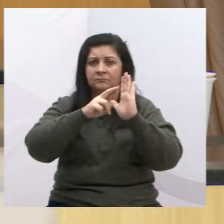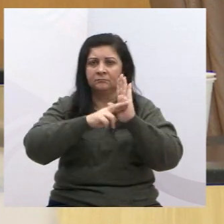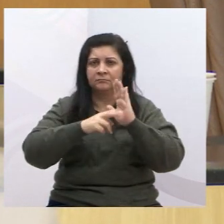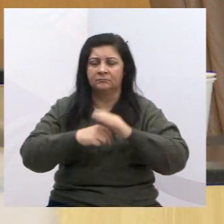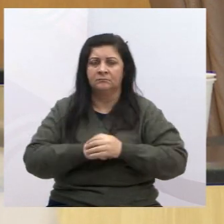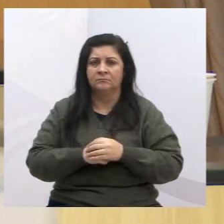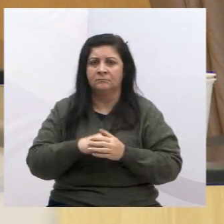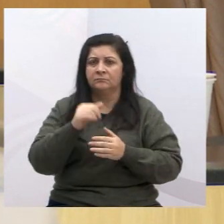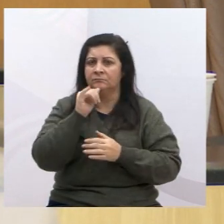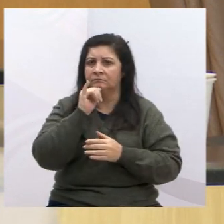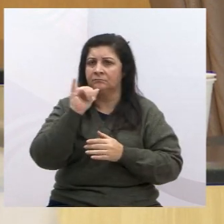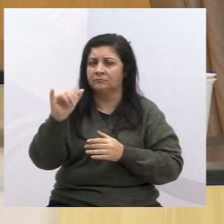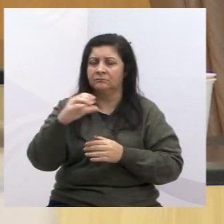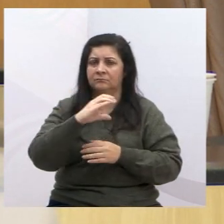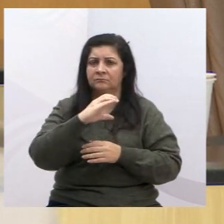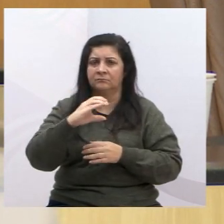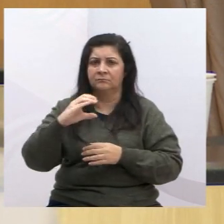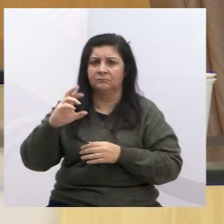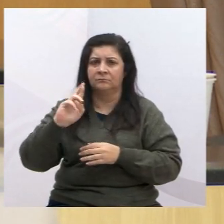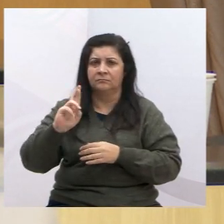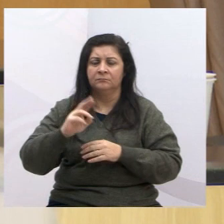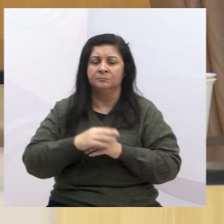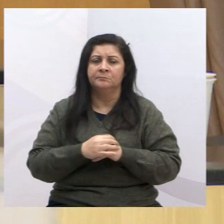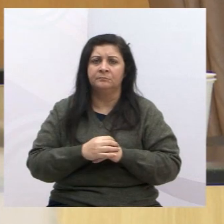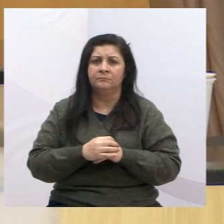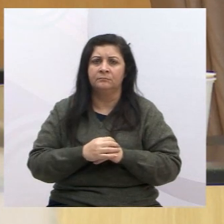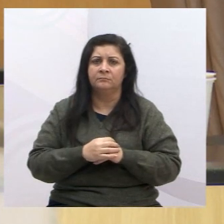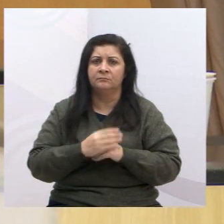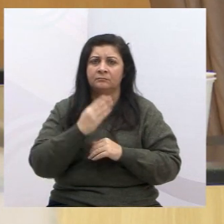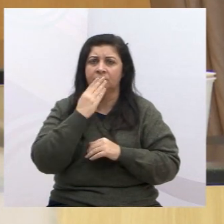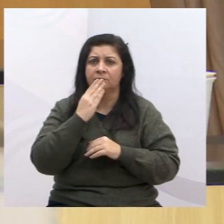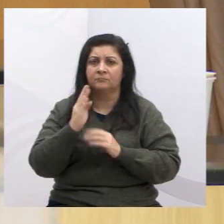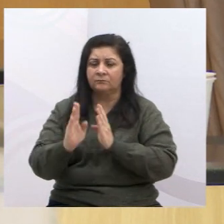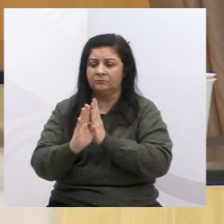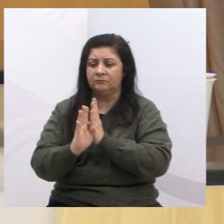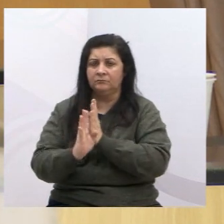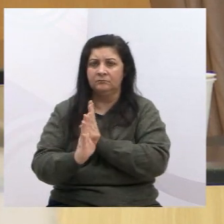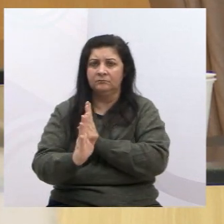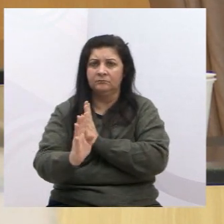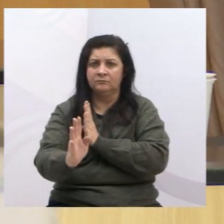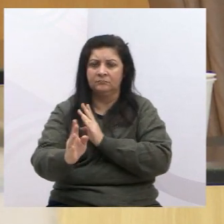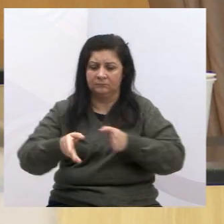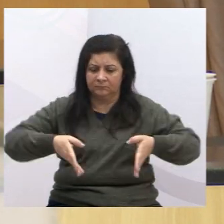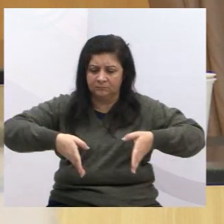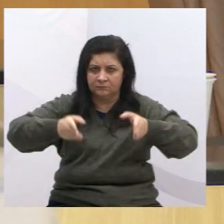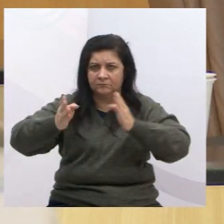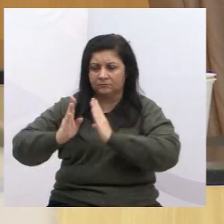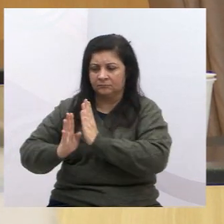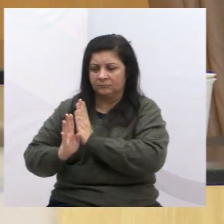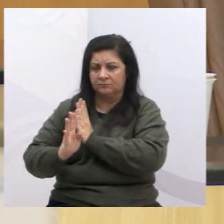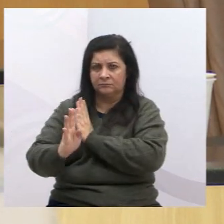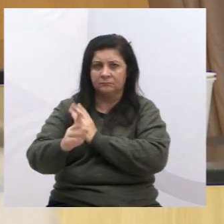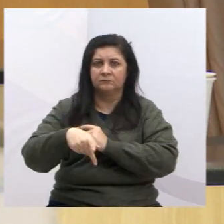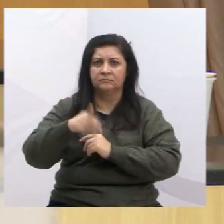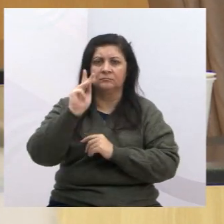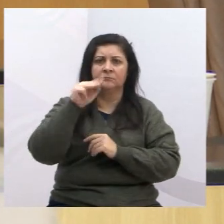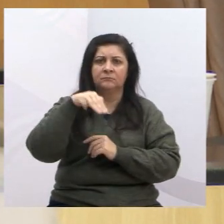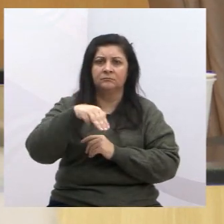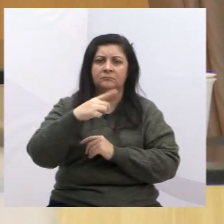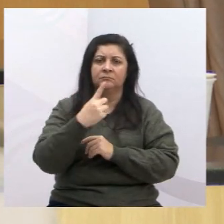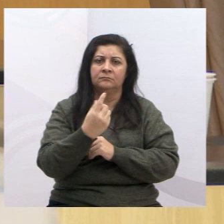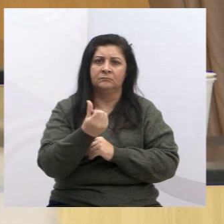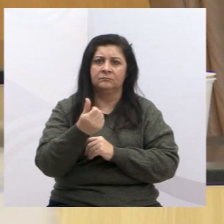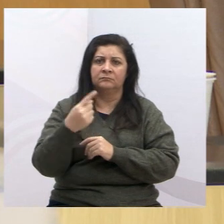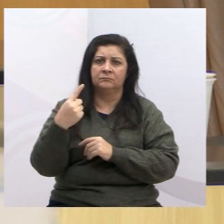seja oficiado a CCR Nova Dutra, solicitando a colocação de guarda-reio no KM-161, na rodovia Presidente